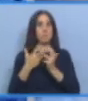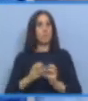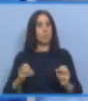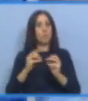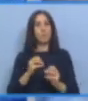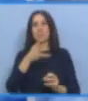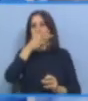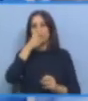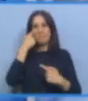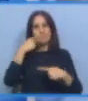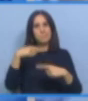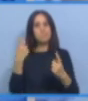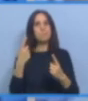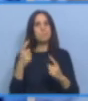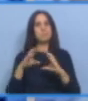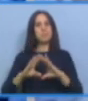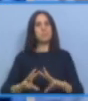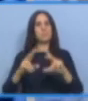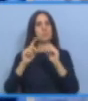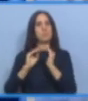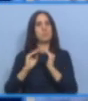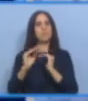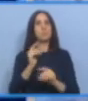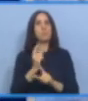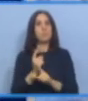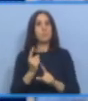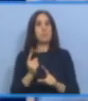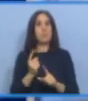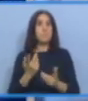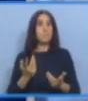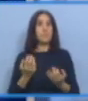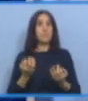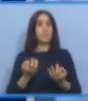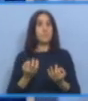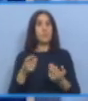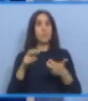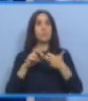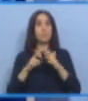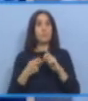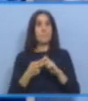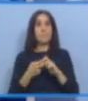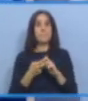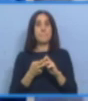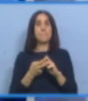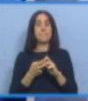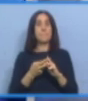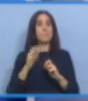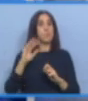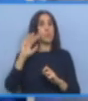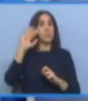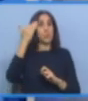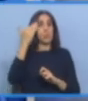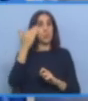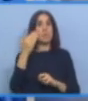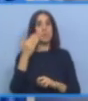da atualidade do desenvolvimento sustentável, porque é o problema maior que a